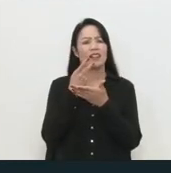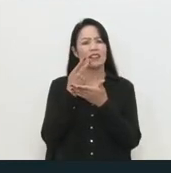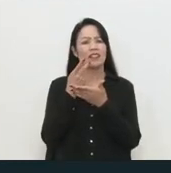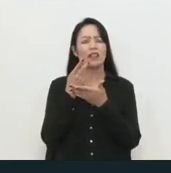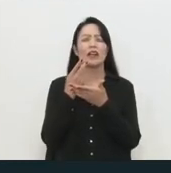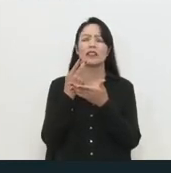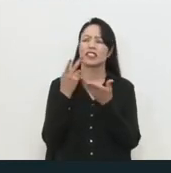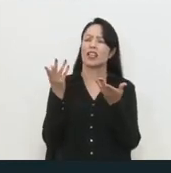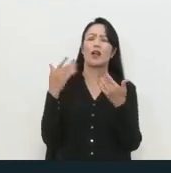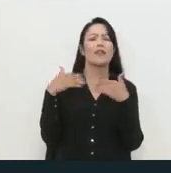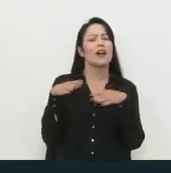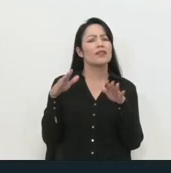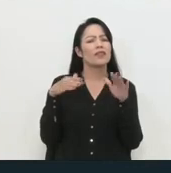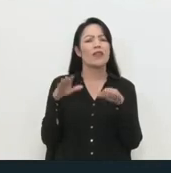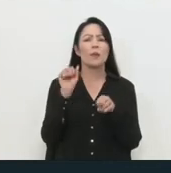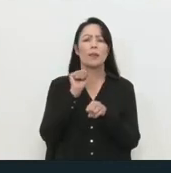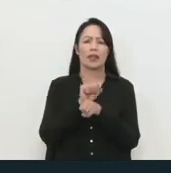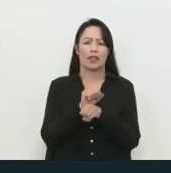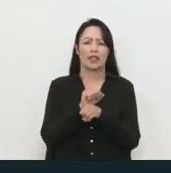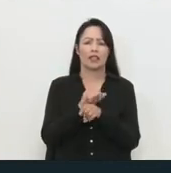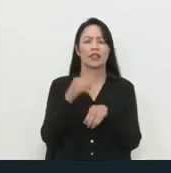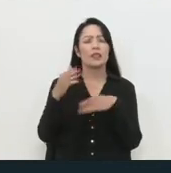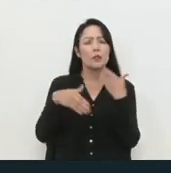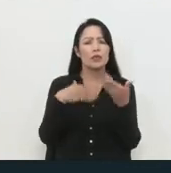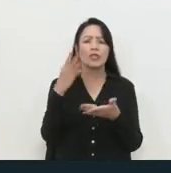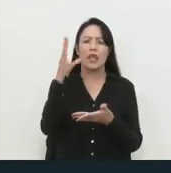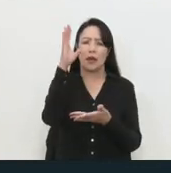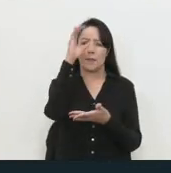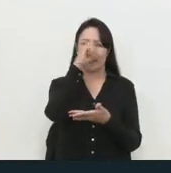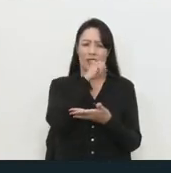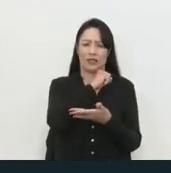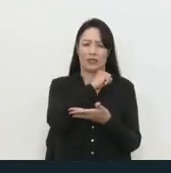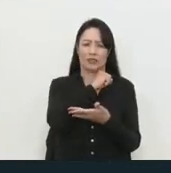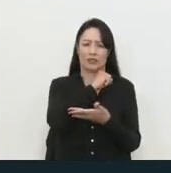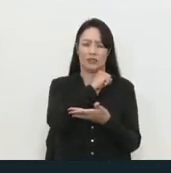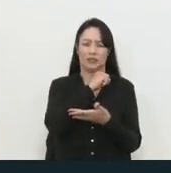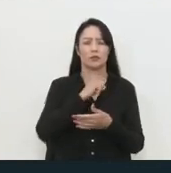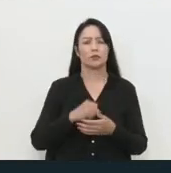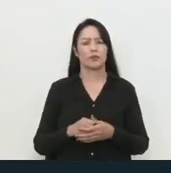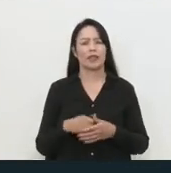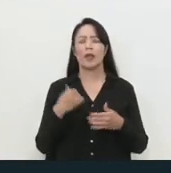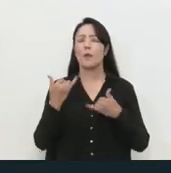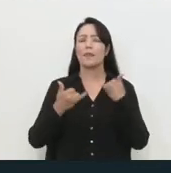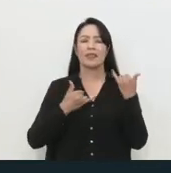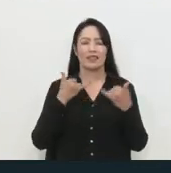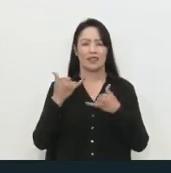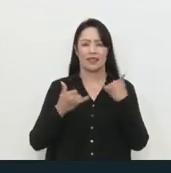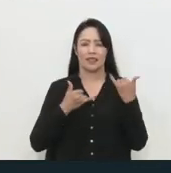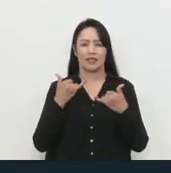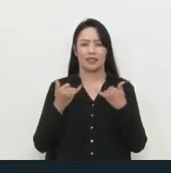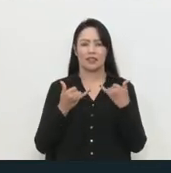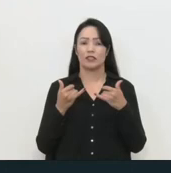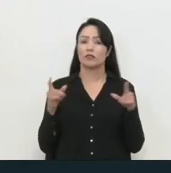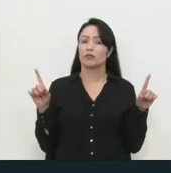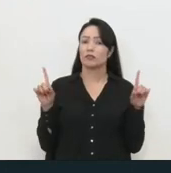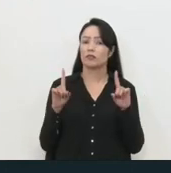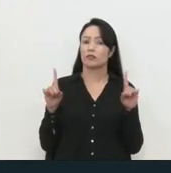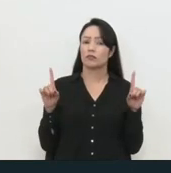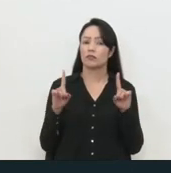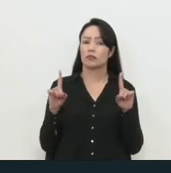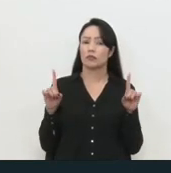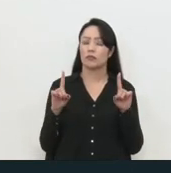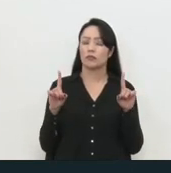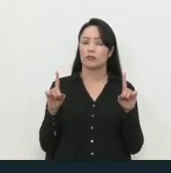passa ele aprende não isso é brincadeira isso não é brincadeira